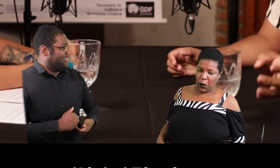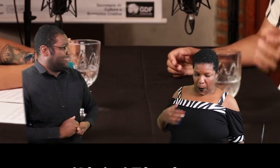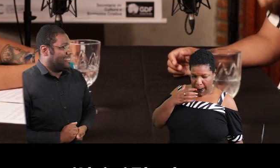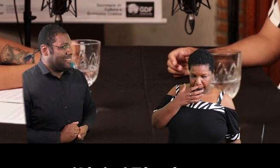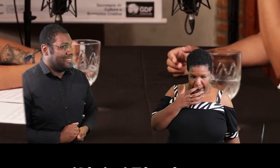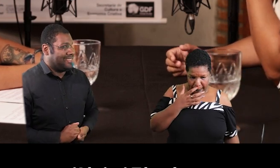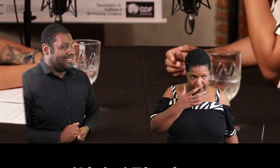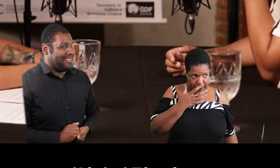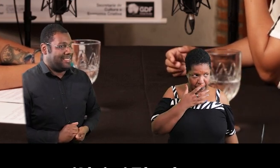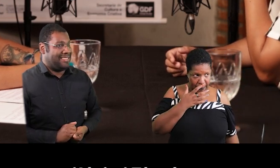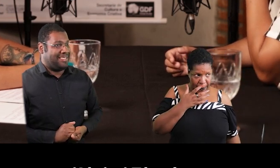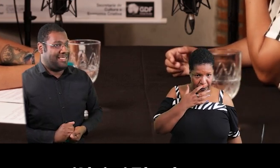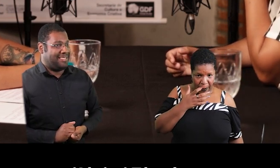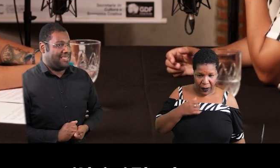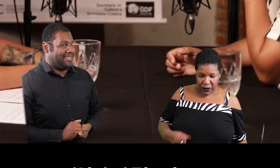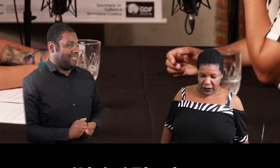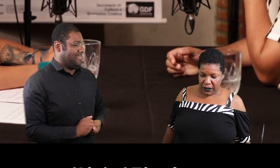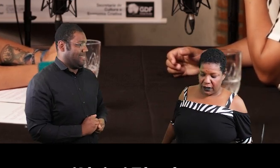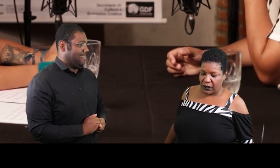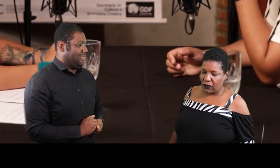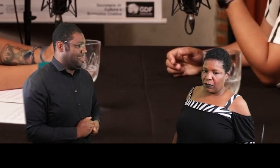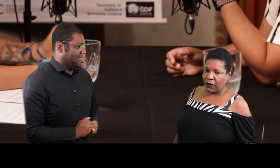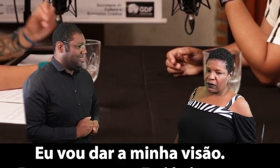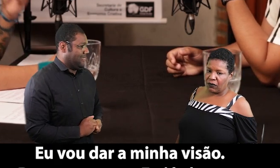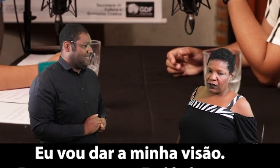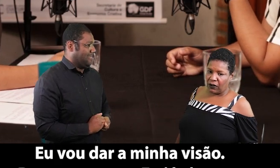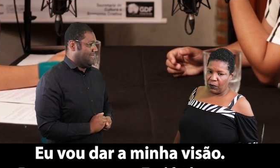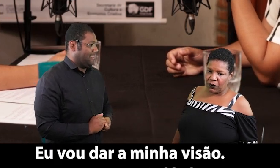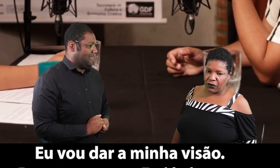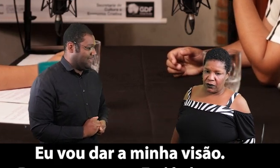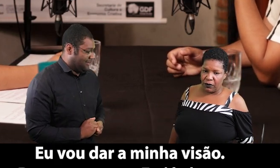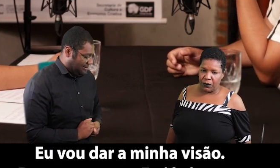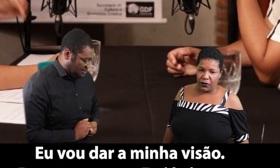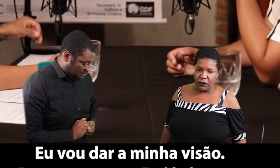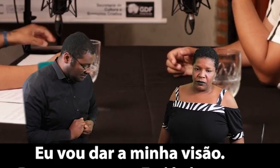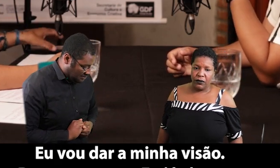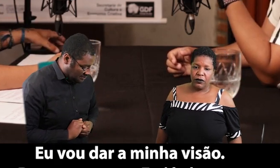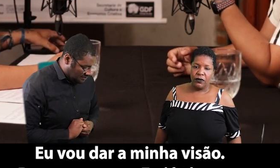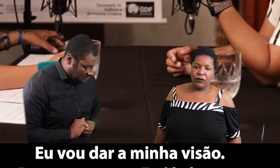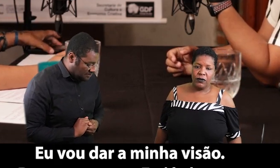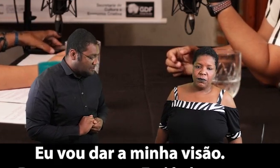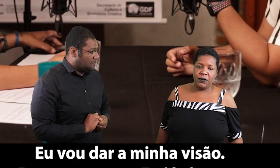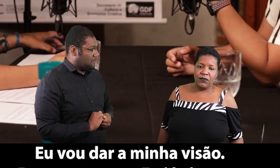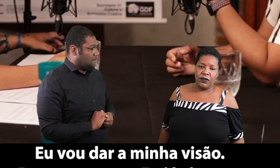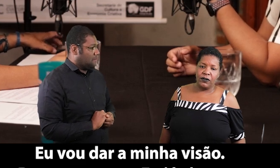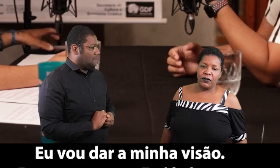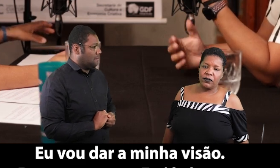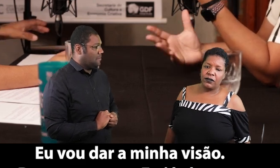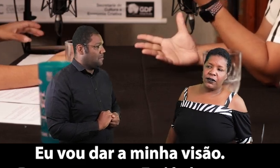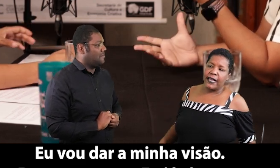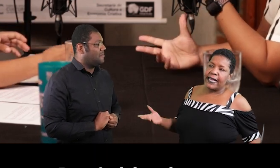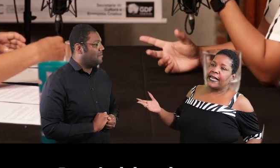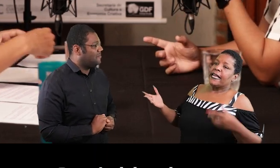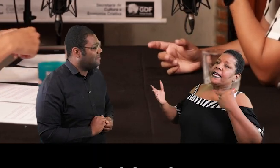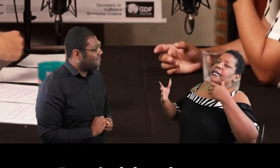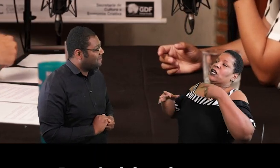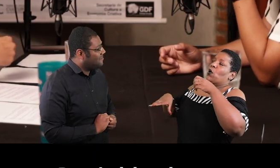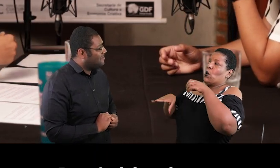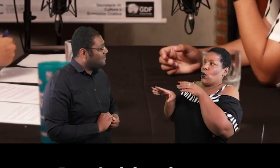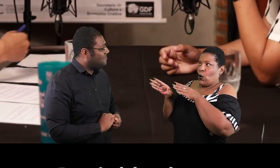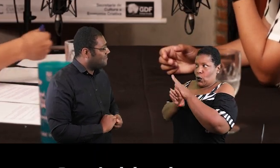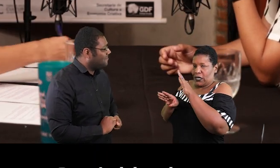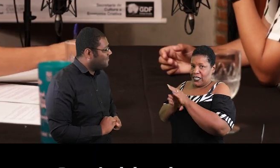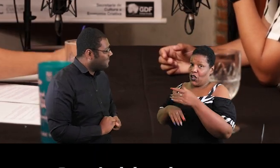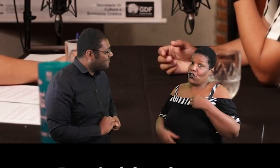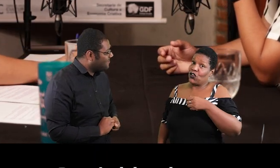Tá. Aí, eu vou dar a minha visão, porque eu já tô coroa pro nível da galera.